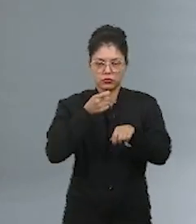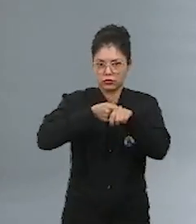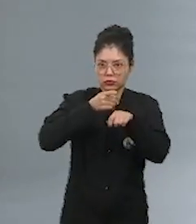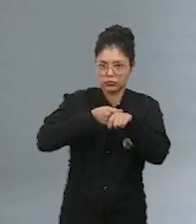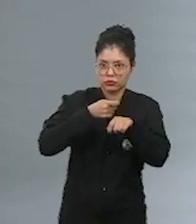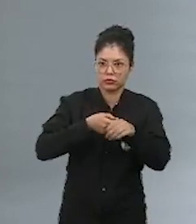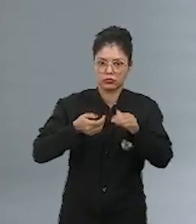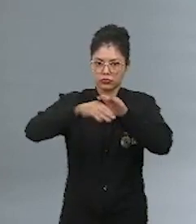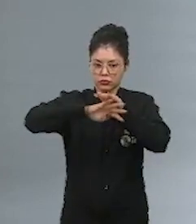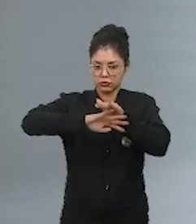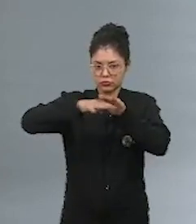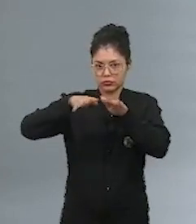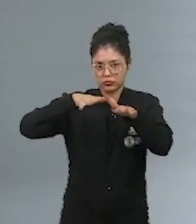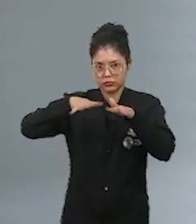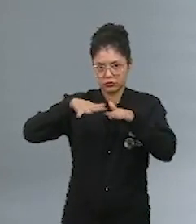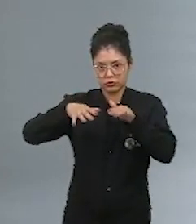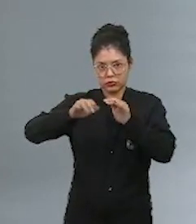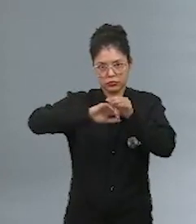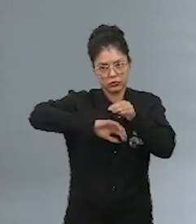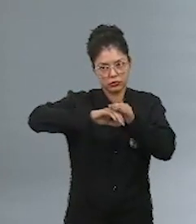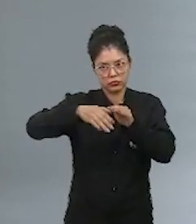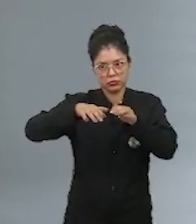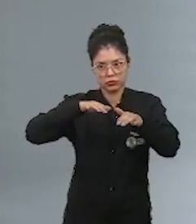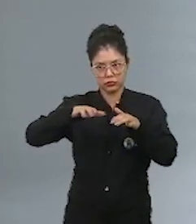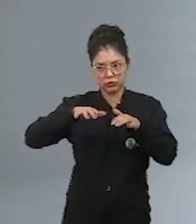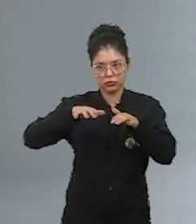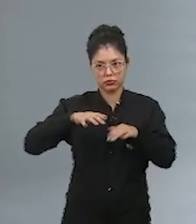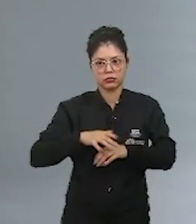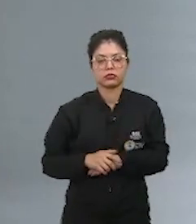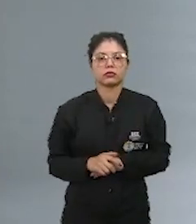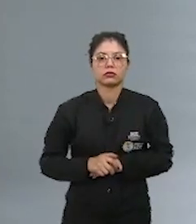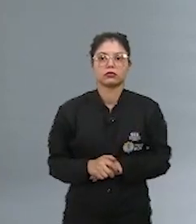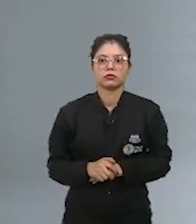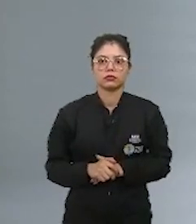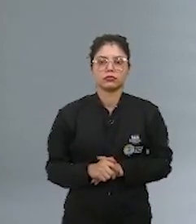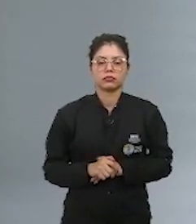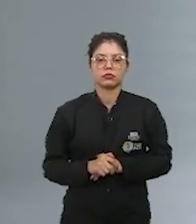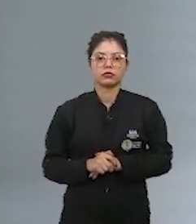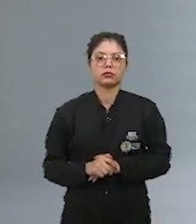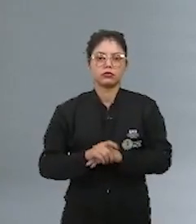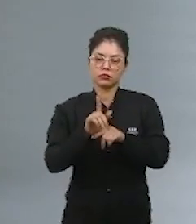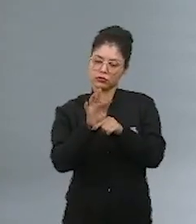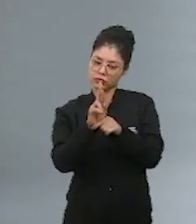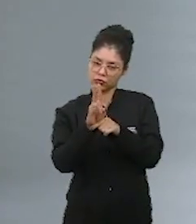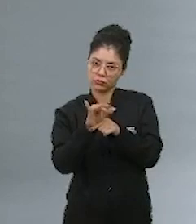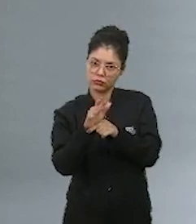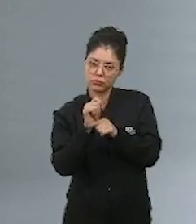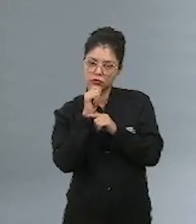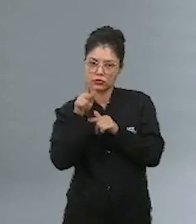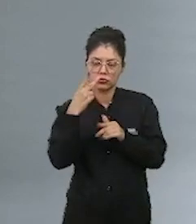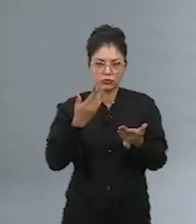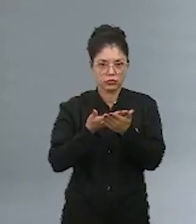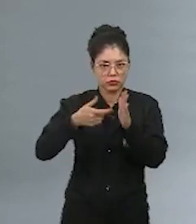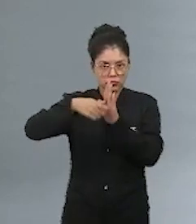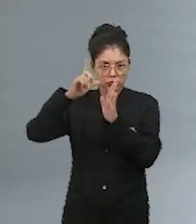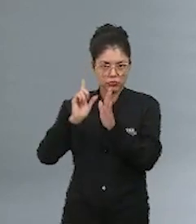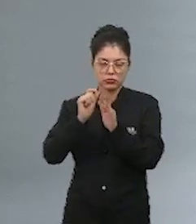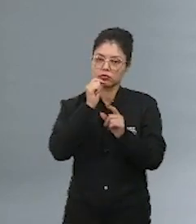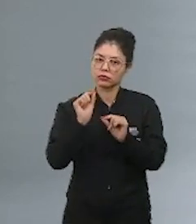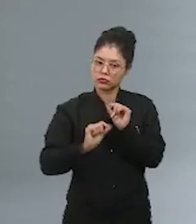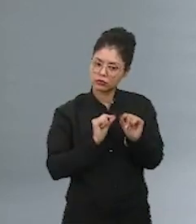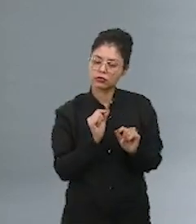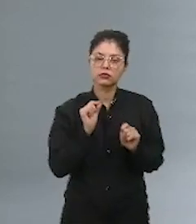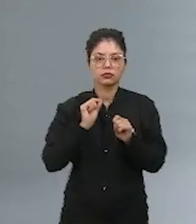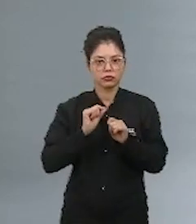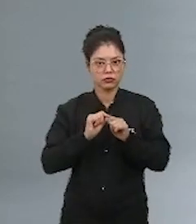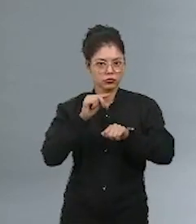da rocha magmática. Tá? Então, por isso que temos aí muito silício também. O granito, que eu estava falando para vocês anteriormente, colocando ali